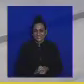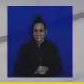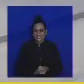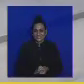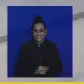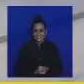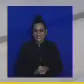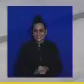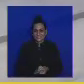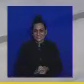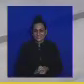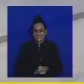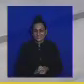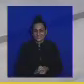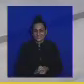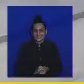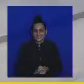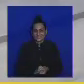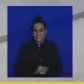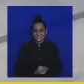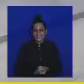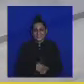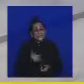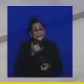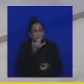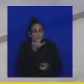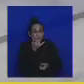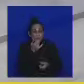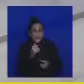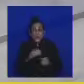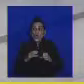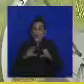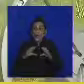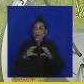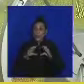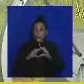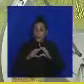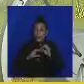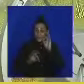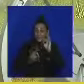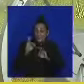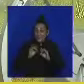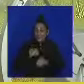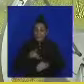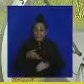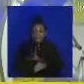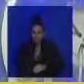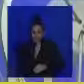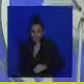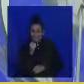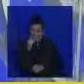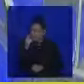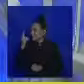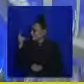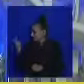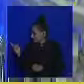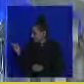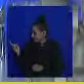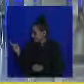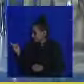Vamos lá, Priscila? Ah, sim, desculpe. Bolas posicionadas, valendo!